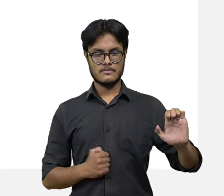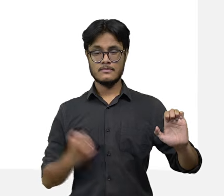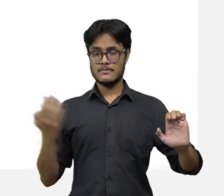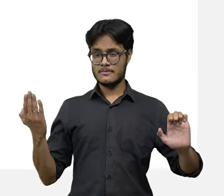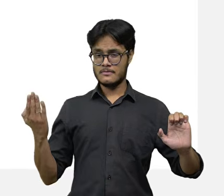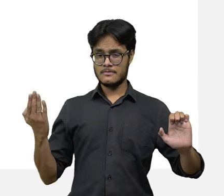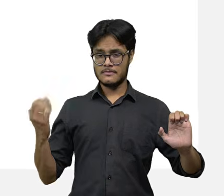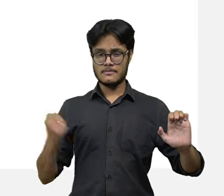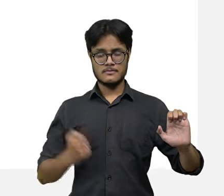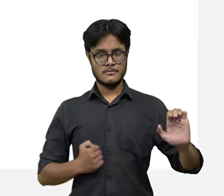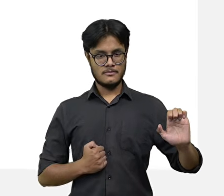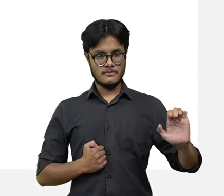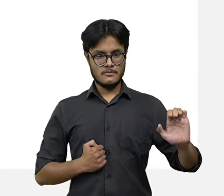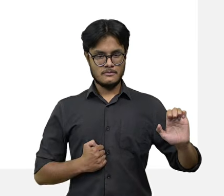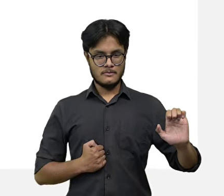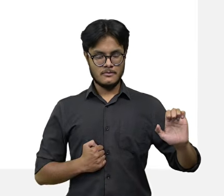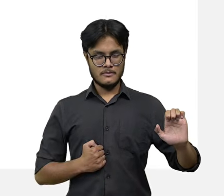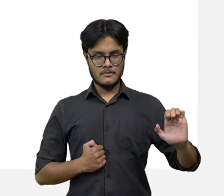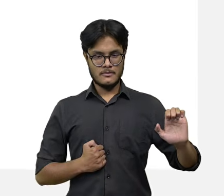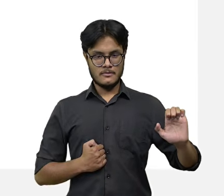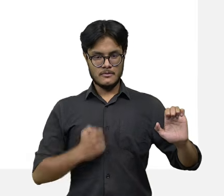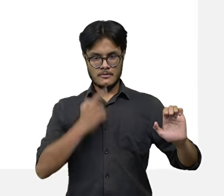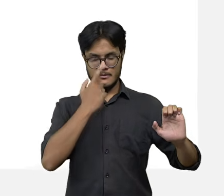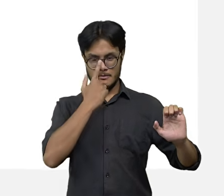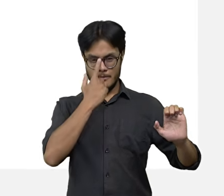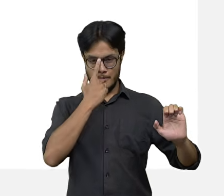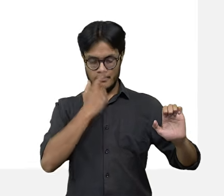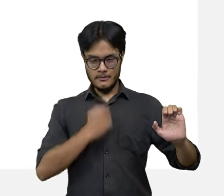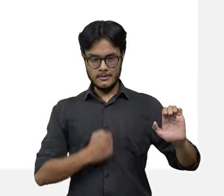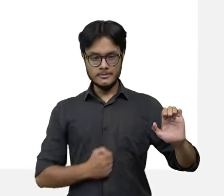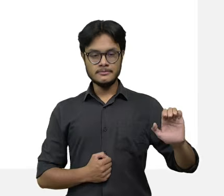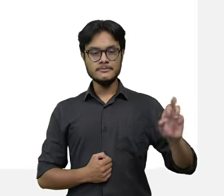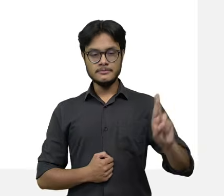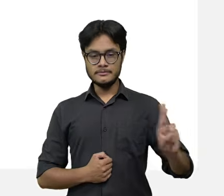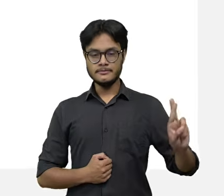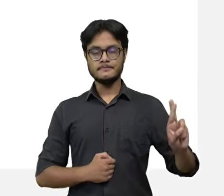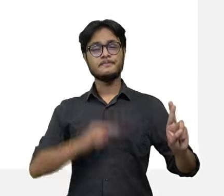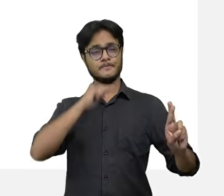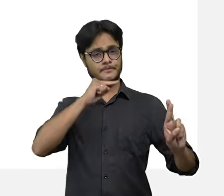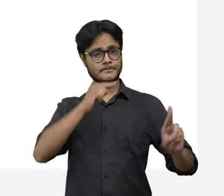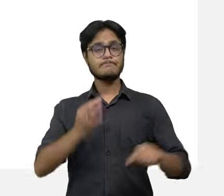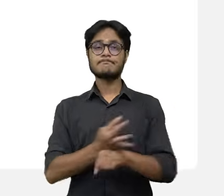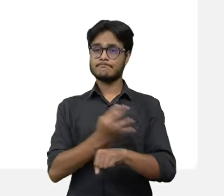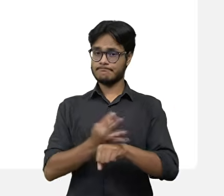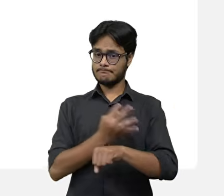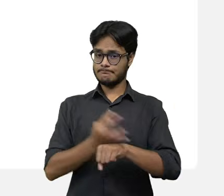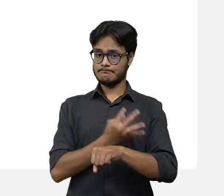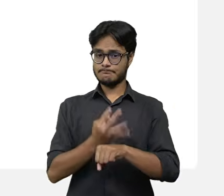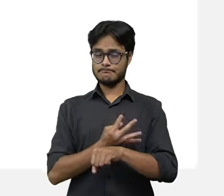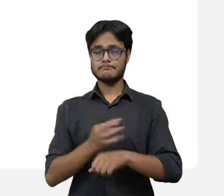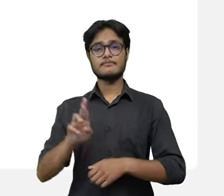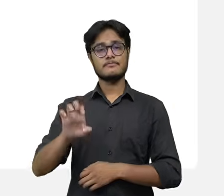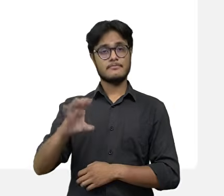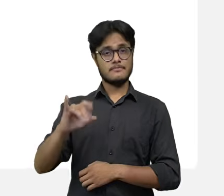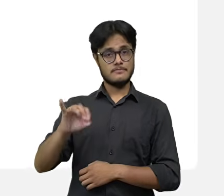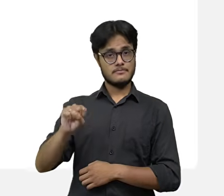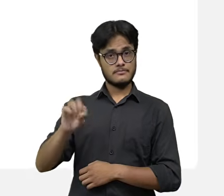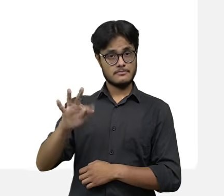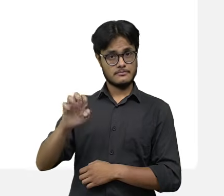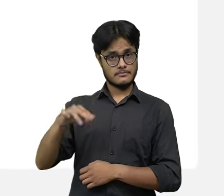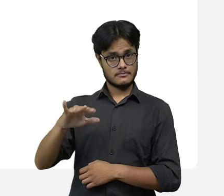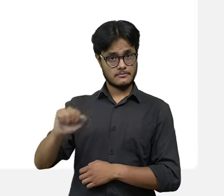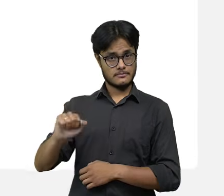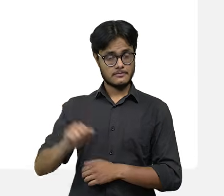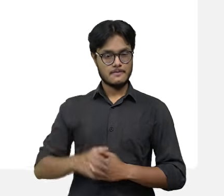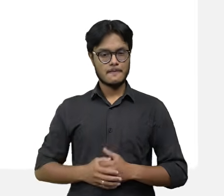eletromotriz, beleza? Dado em volts. Então, o Rzinho é a nossa resistência interna